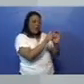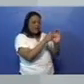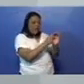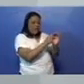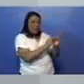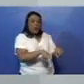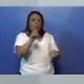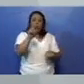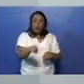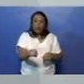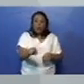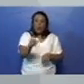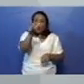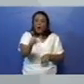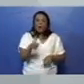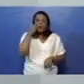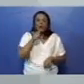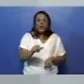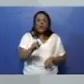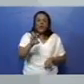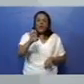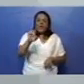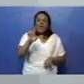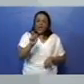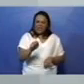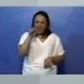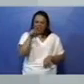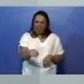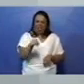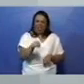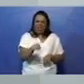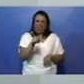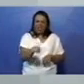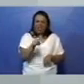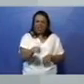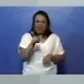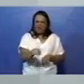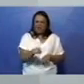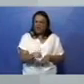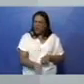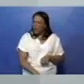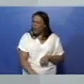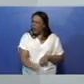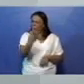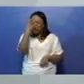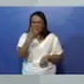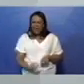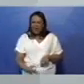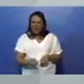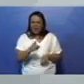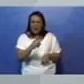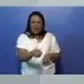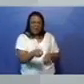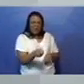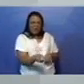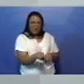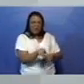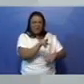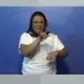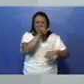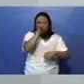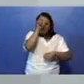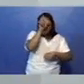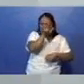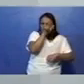E Hera ficou muito brava dele ter traído ela. Então, ele fez com que